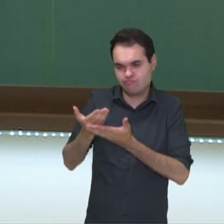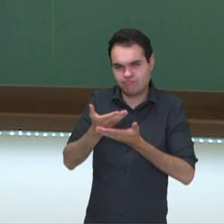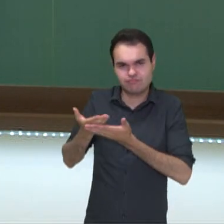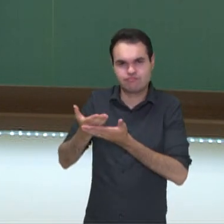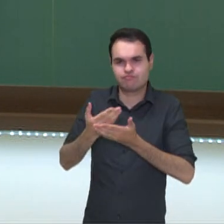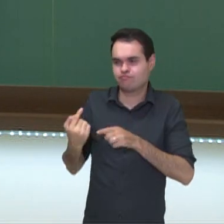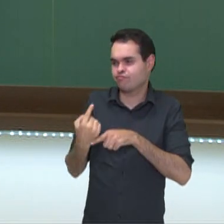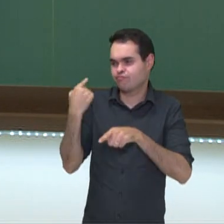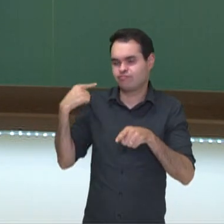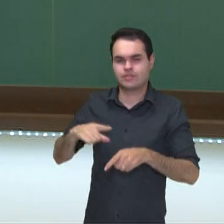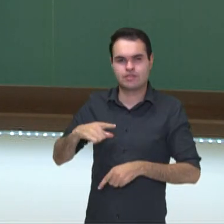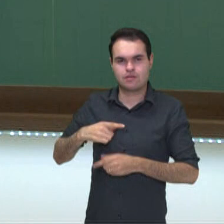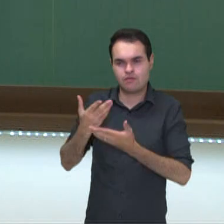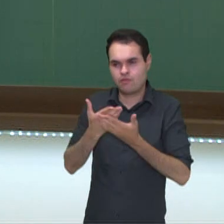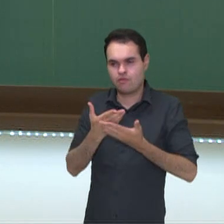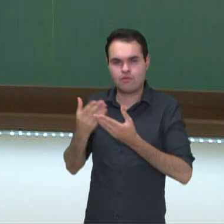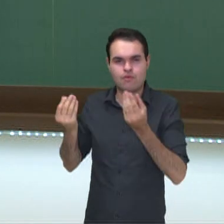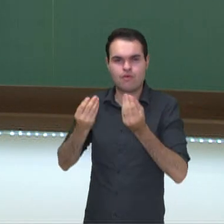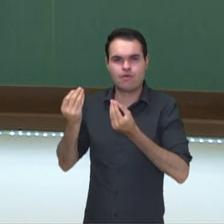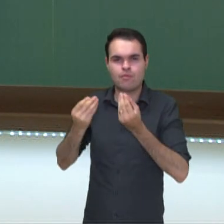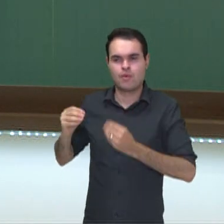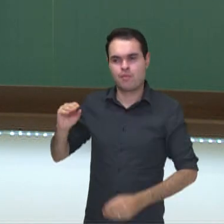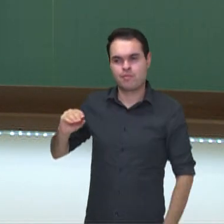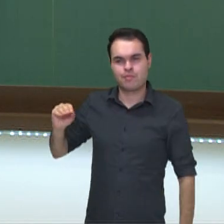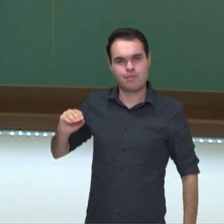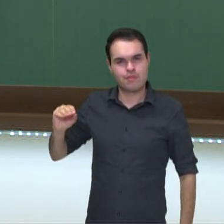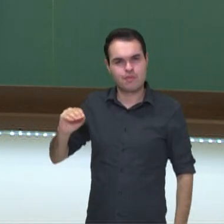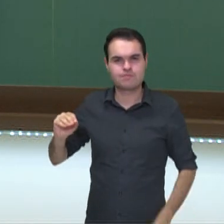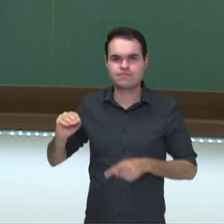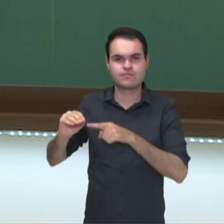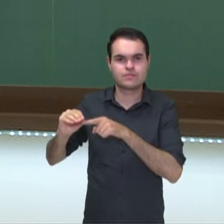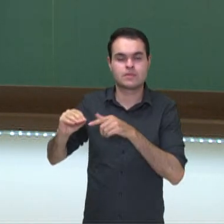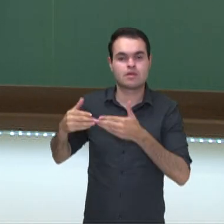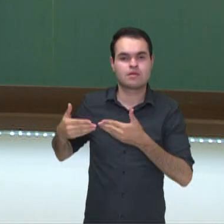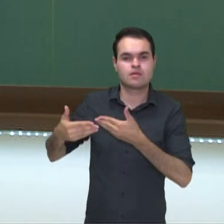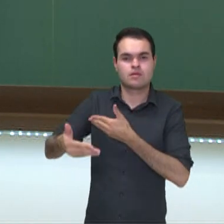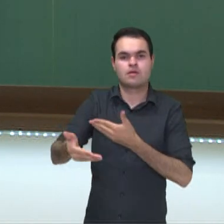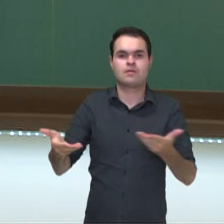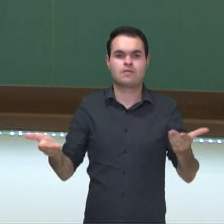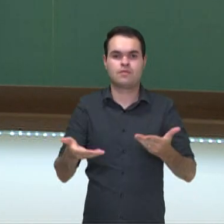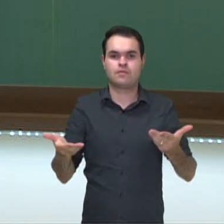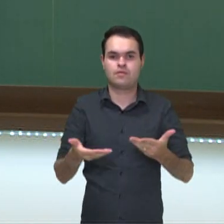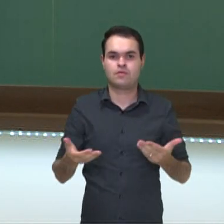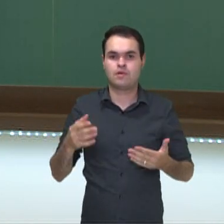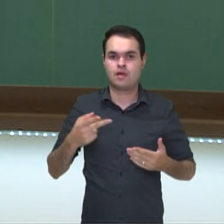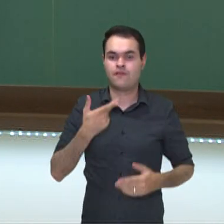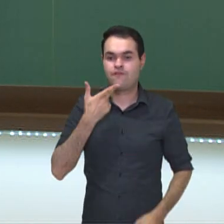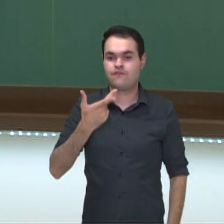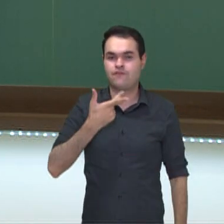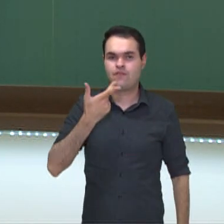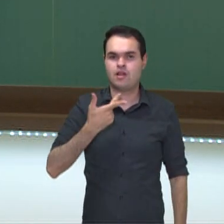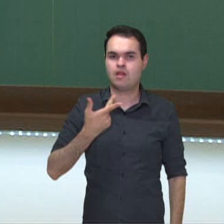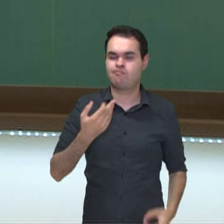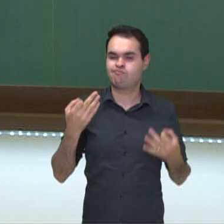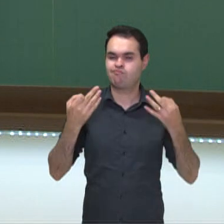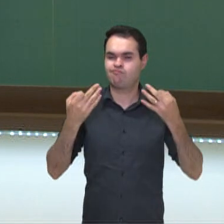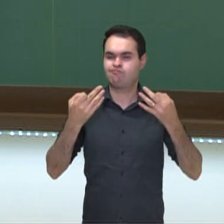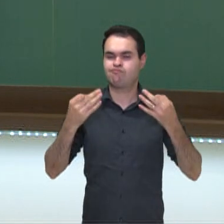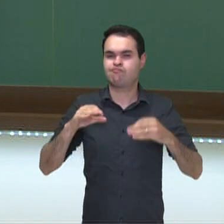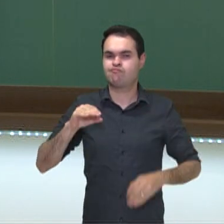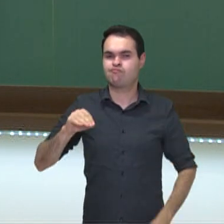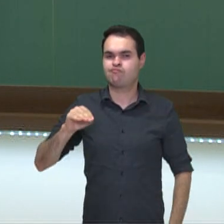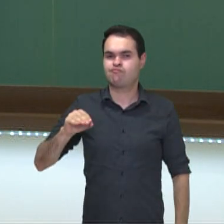origem da oratória, como a oratória se desenvolveu até se tornar aquilo que nós conhecemos hoje